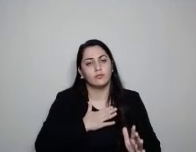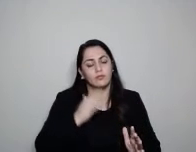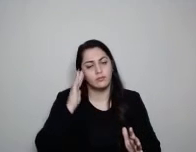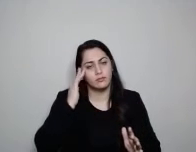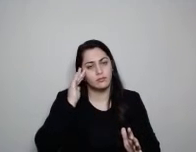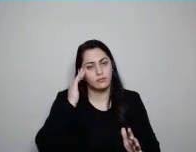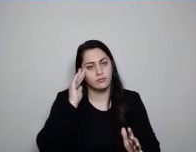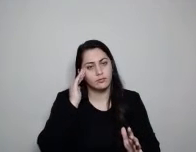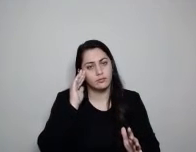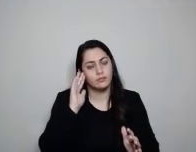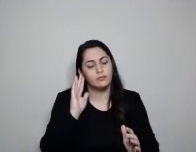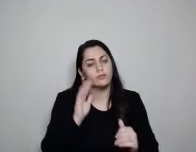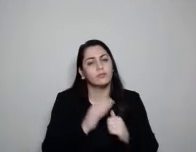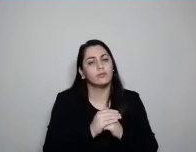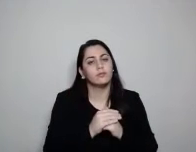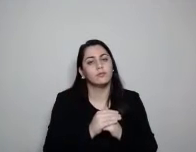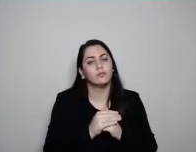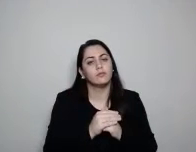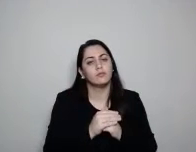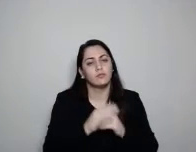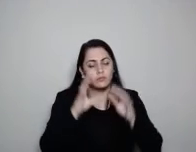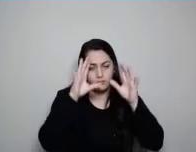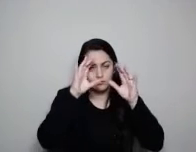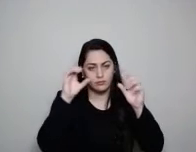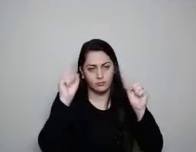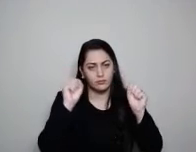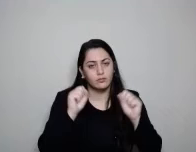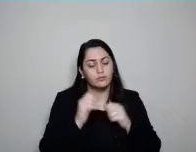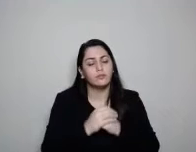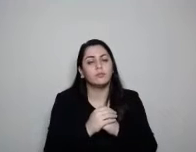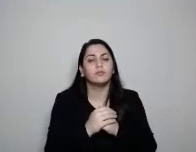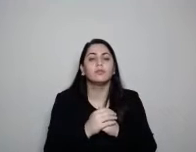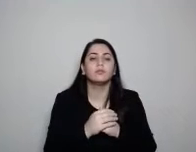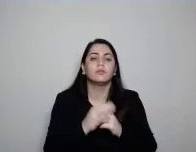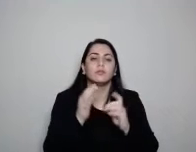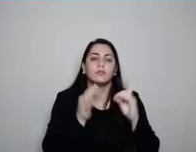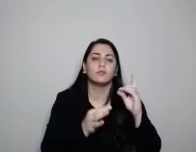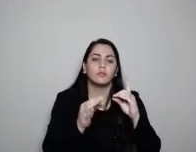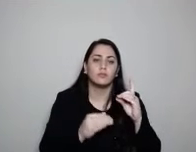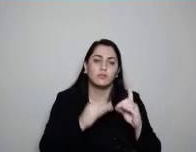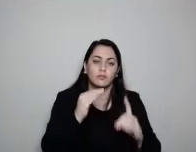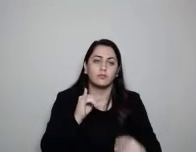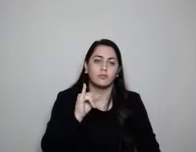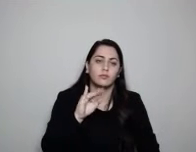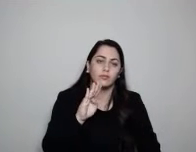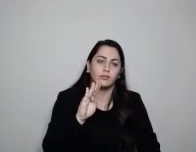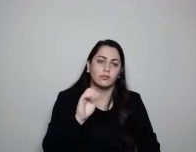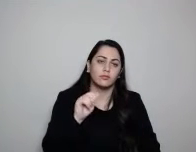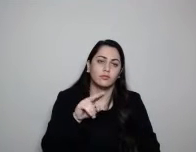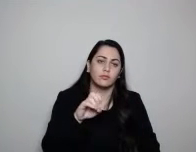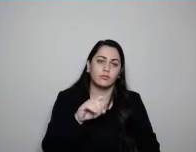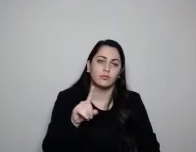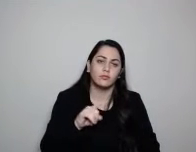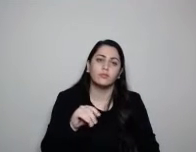palmilhado neste tribunal. Desembargador Ibanez, como voto, desembargador Ibanez?